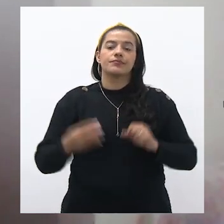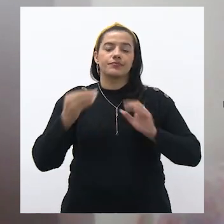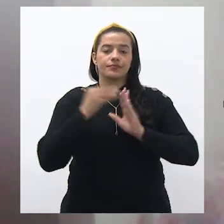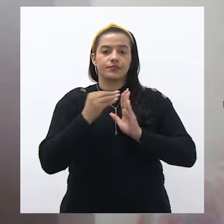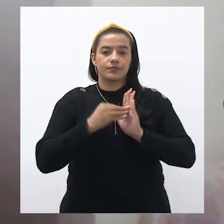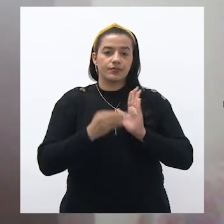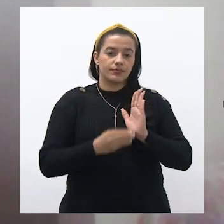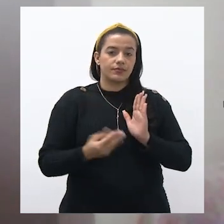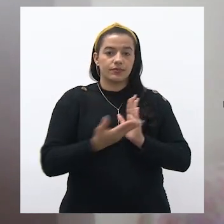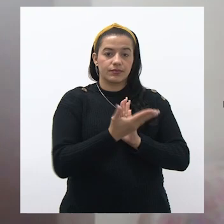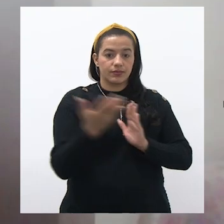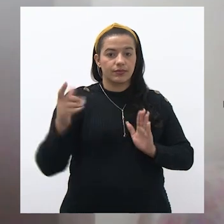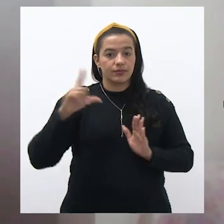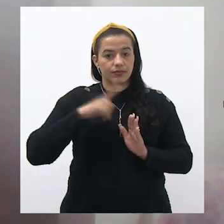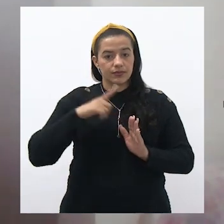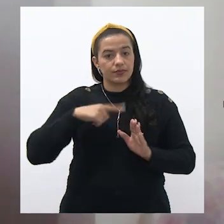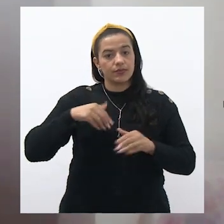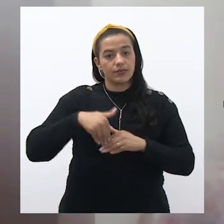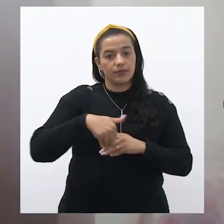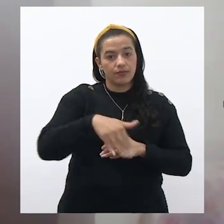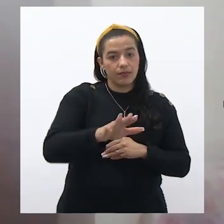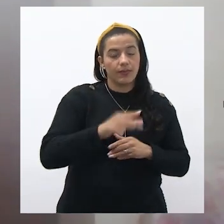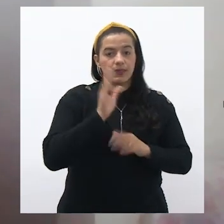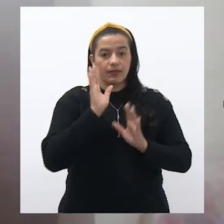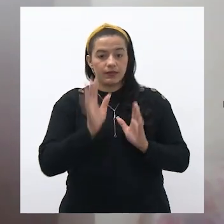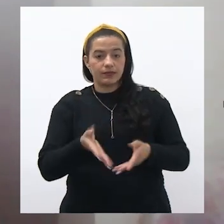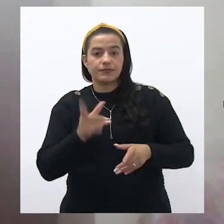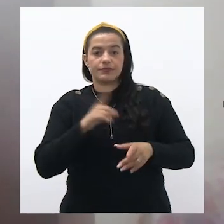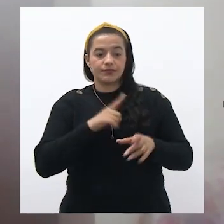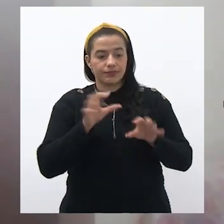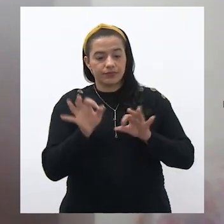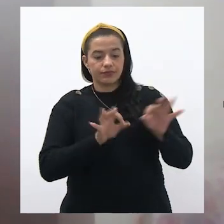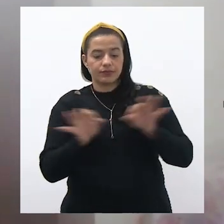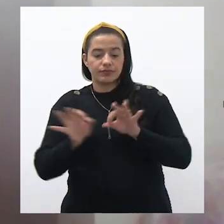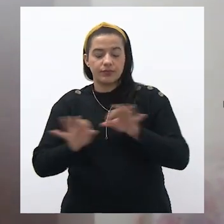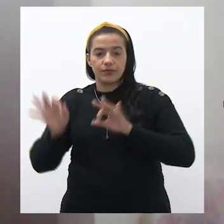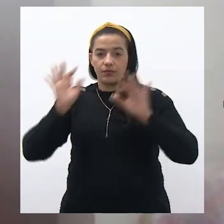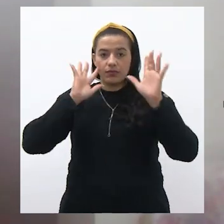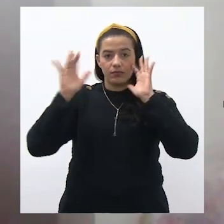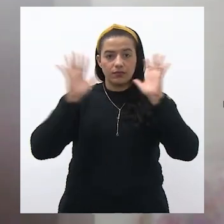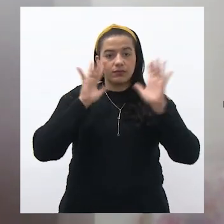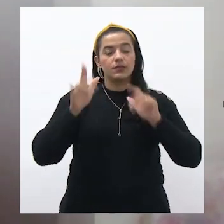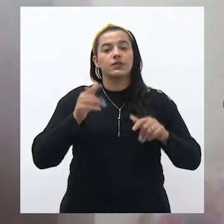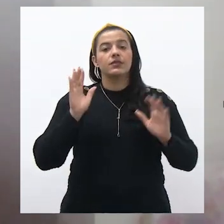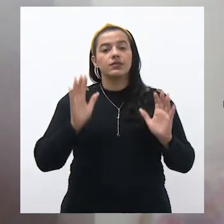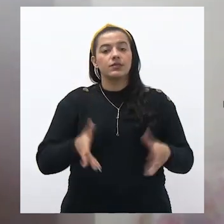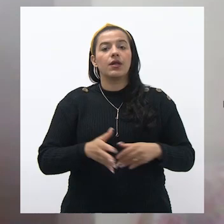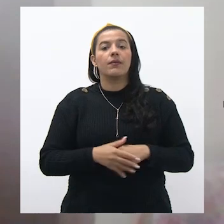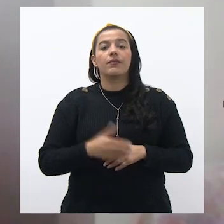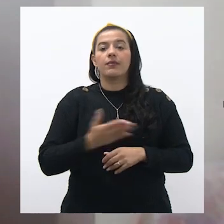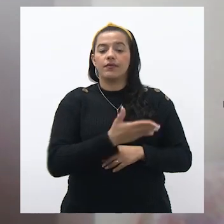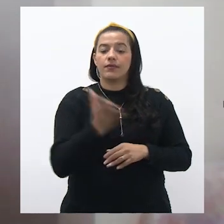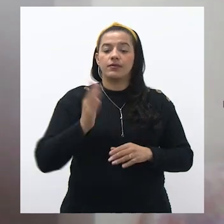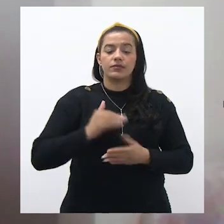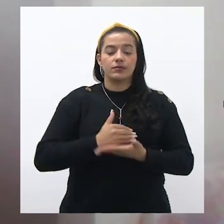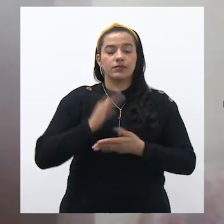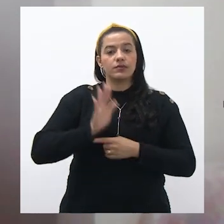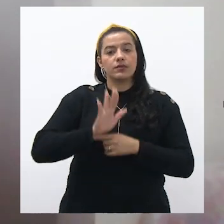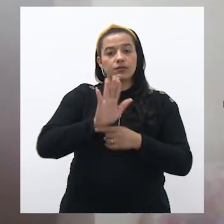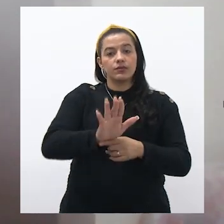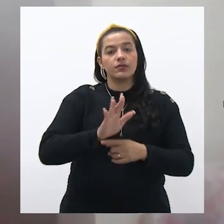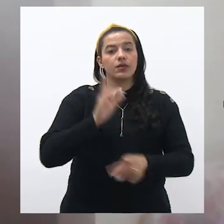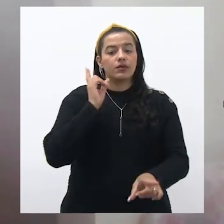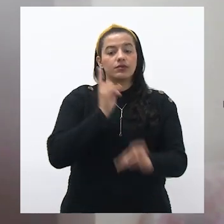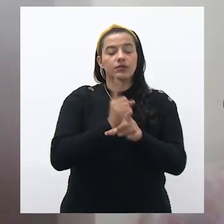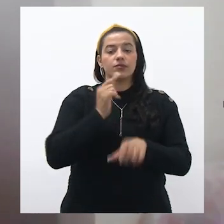vocês vão colocando aí, e que vocês já estão fazendo e já estão trazendo essas reflexões, vão nos ajudar a dar início até no próximo